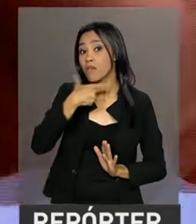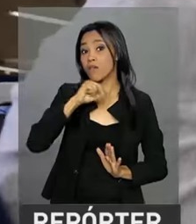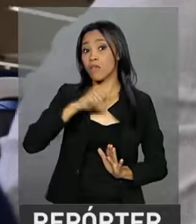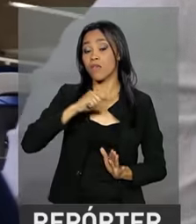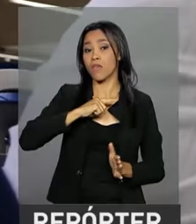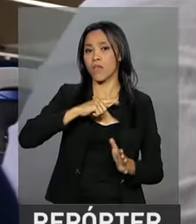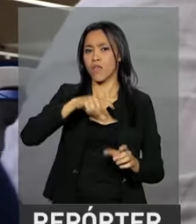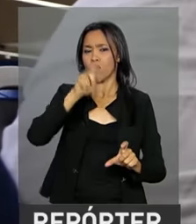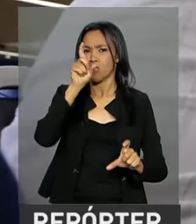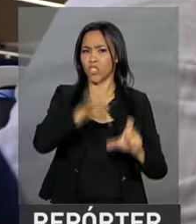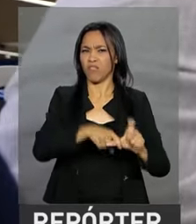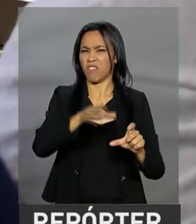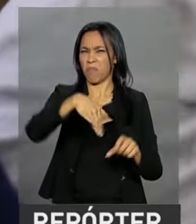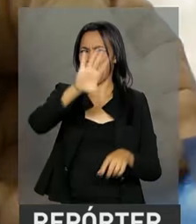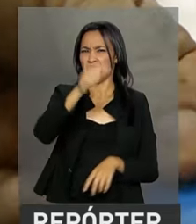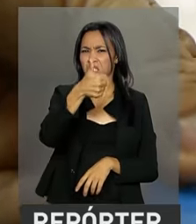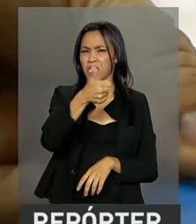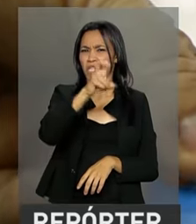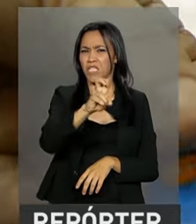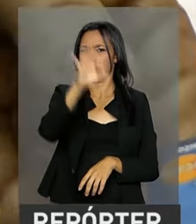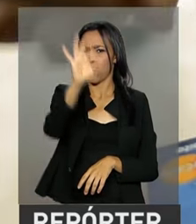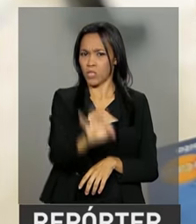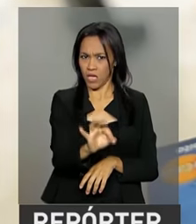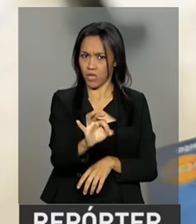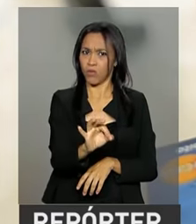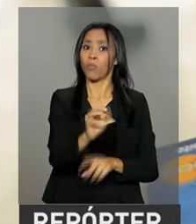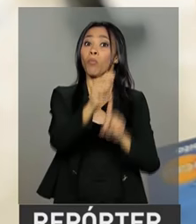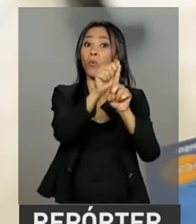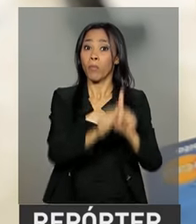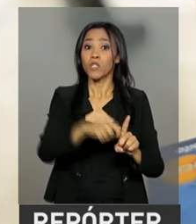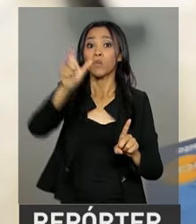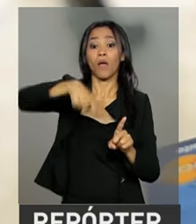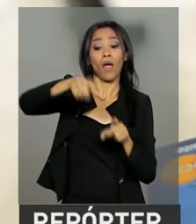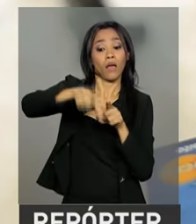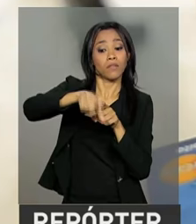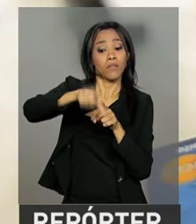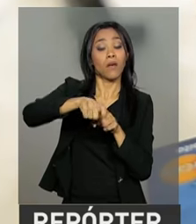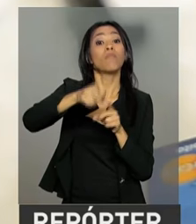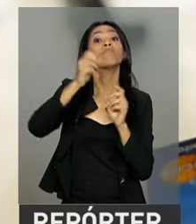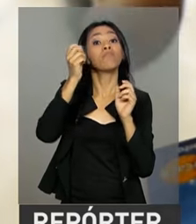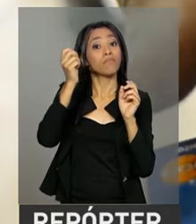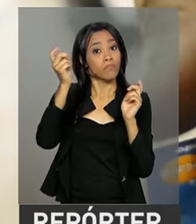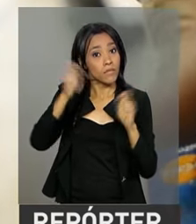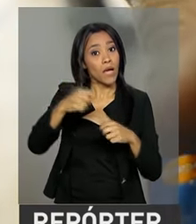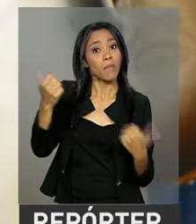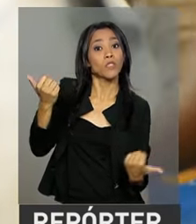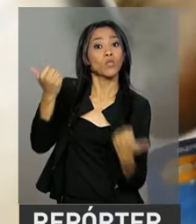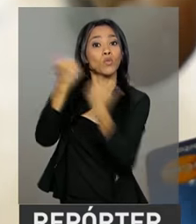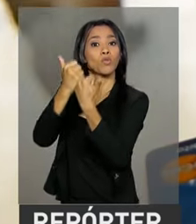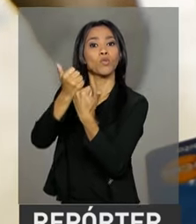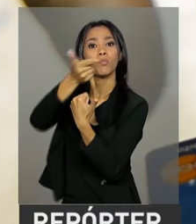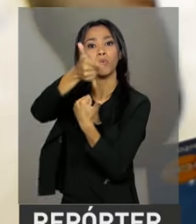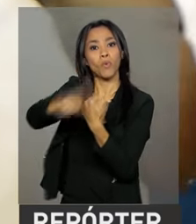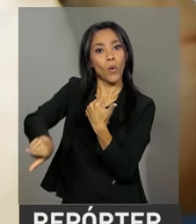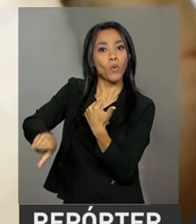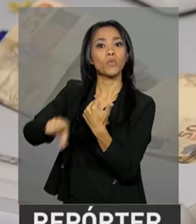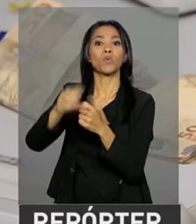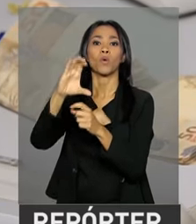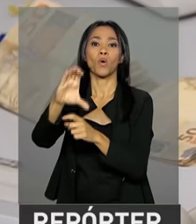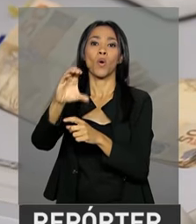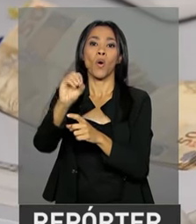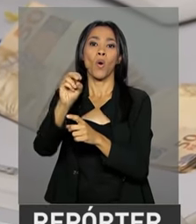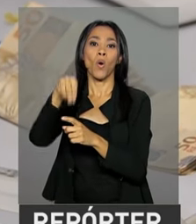mais de 15% ao mês em cartão de crédito vai poder substituir esse crédito pelo consignado